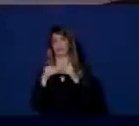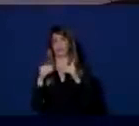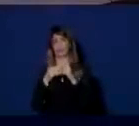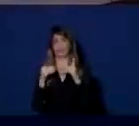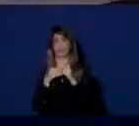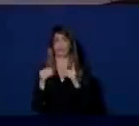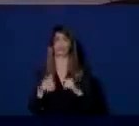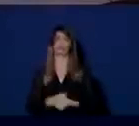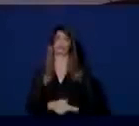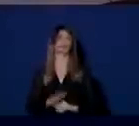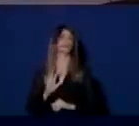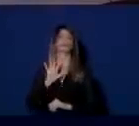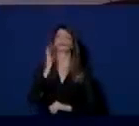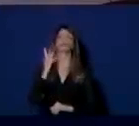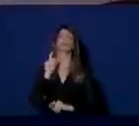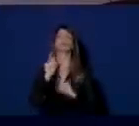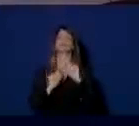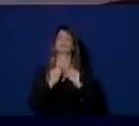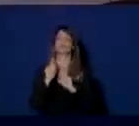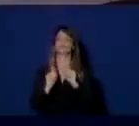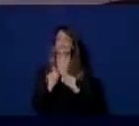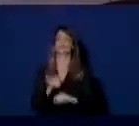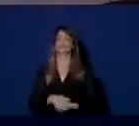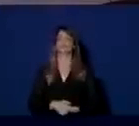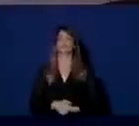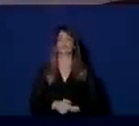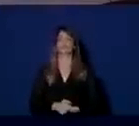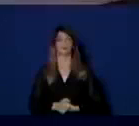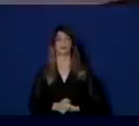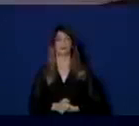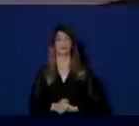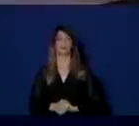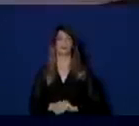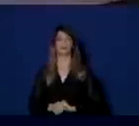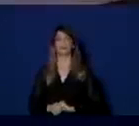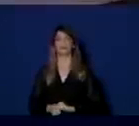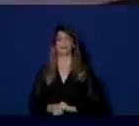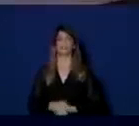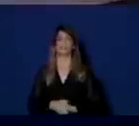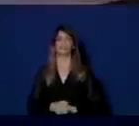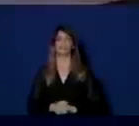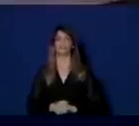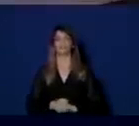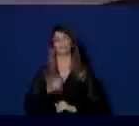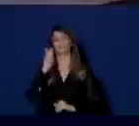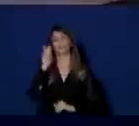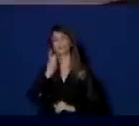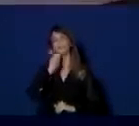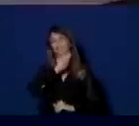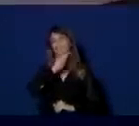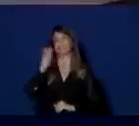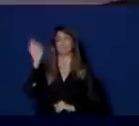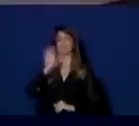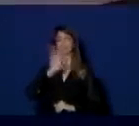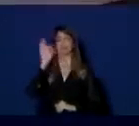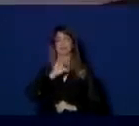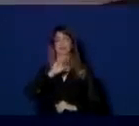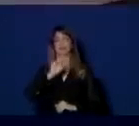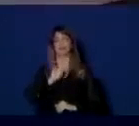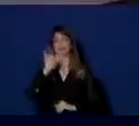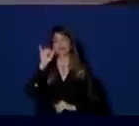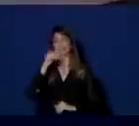um mid-cap. O que acontece quando o Goldman Sachs Unprofitable Tech Index cai 55% do high